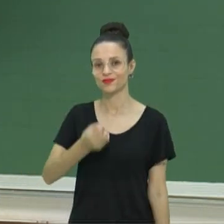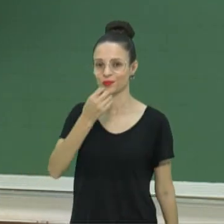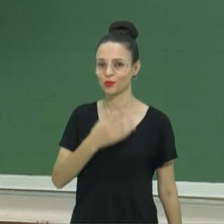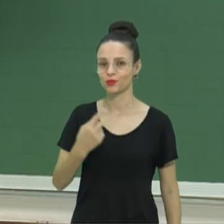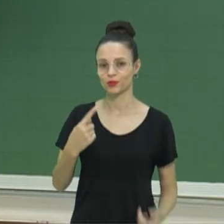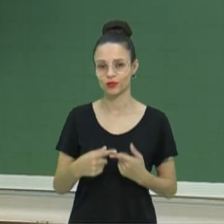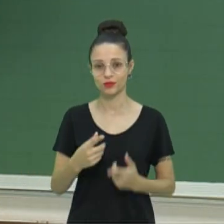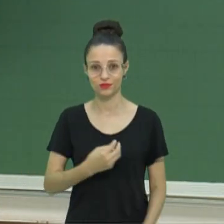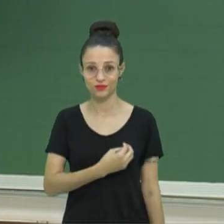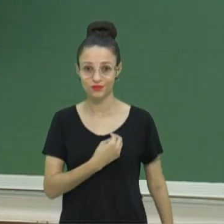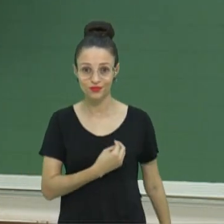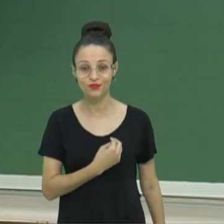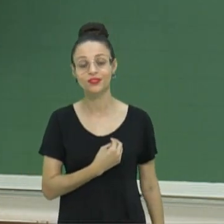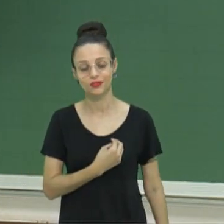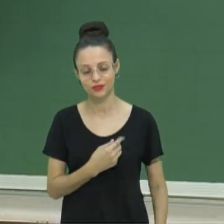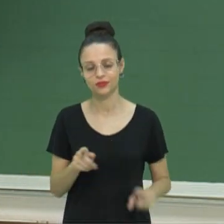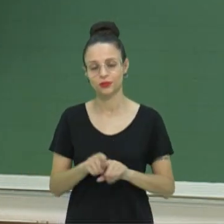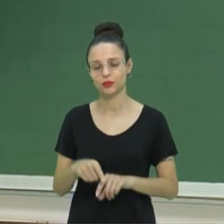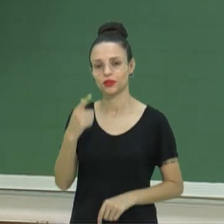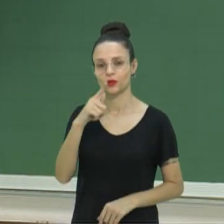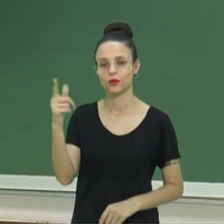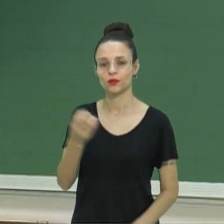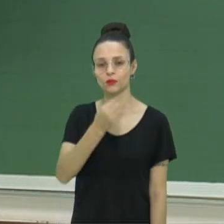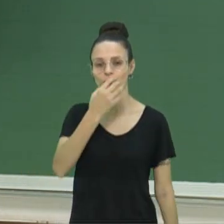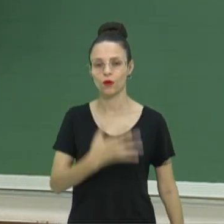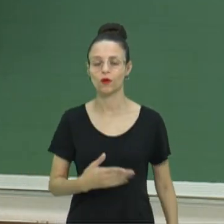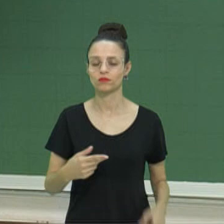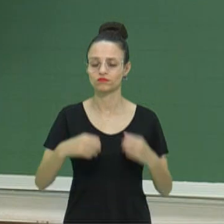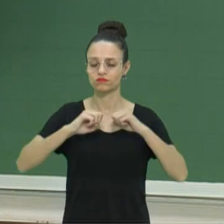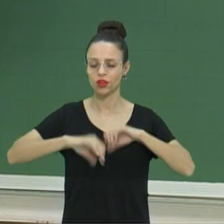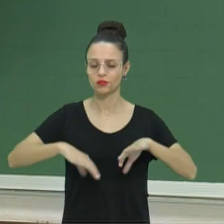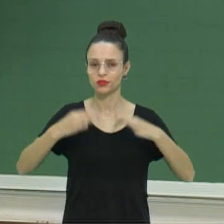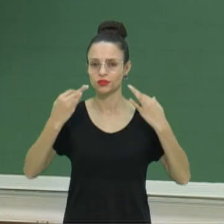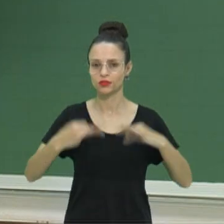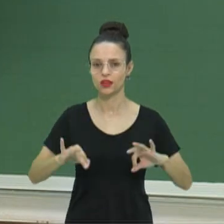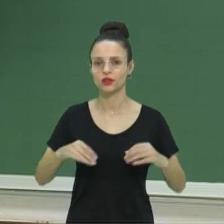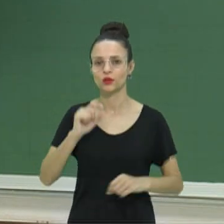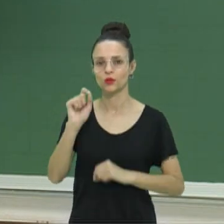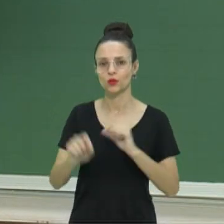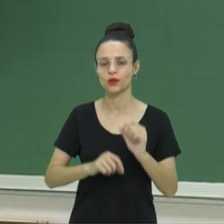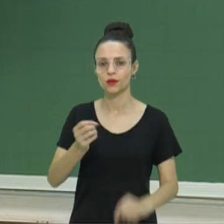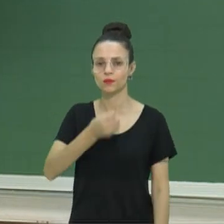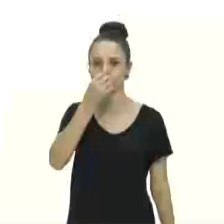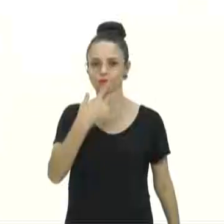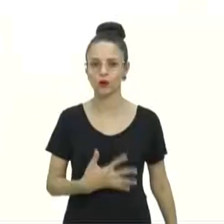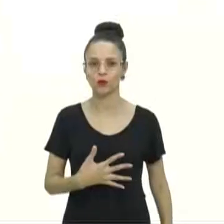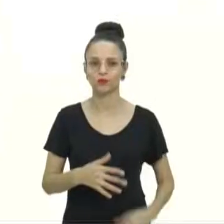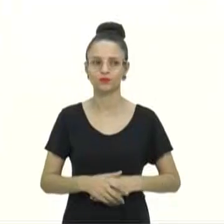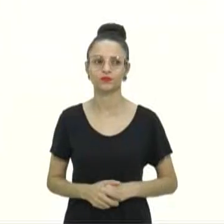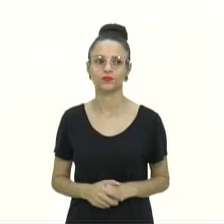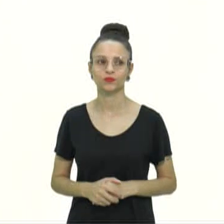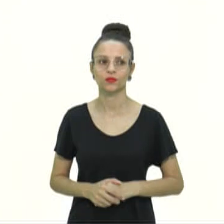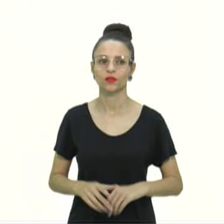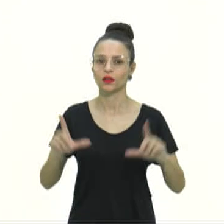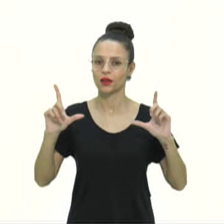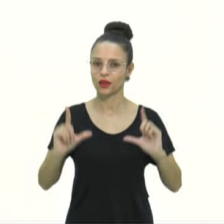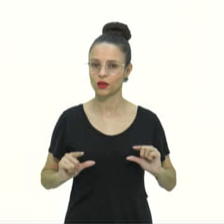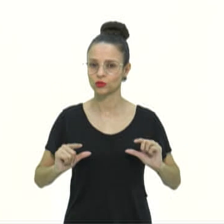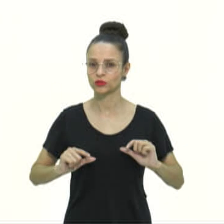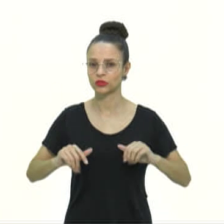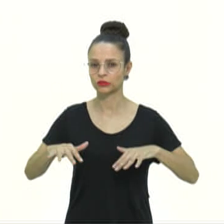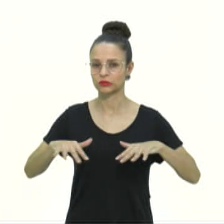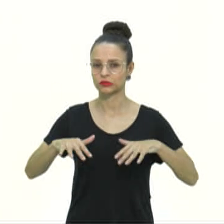de sobrevivermos, né? Tem outros benefícios da respiração correta, né? Então, para a respiração correta temos o quê? A redução da tensão